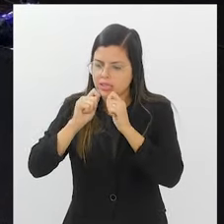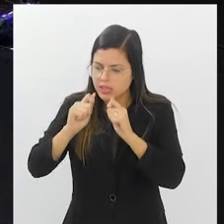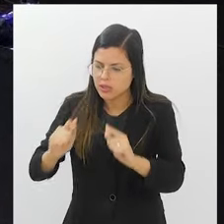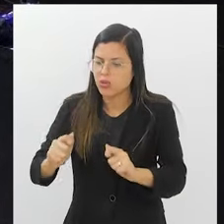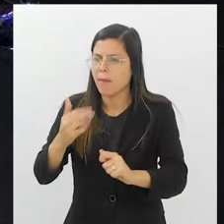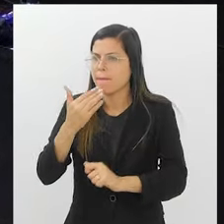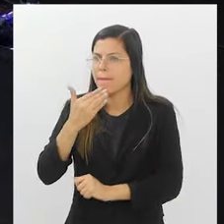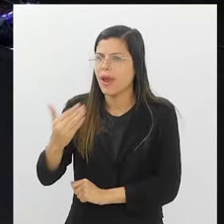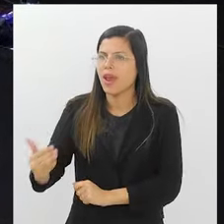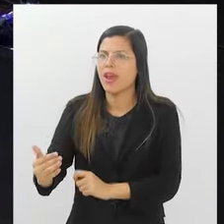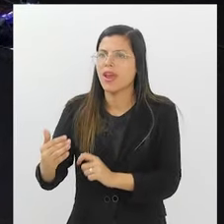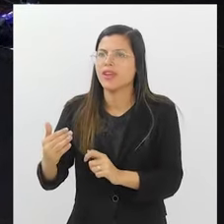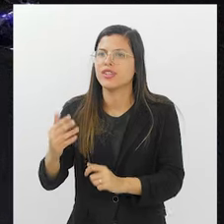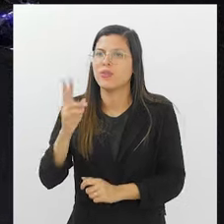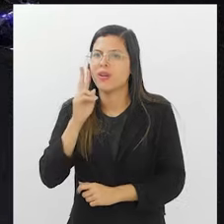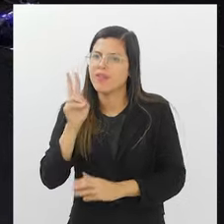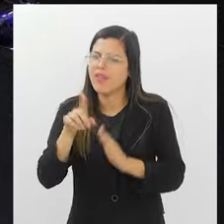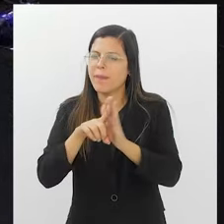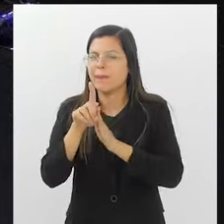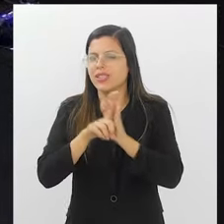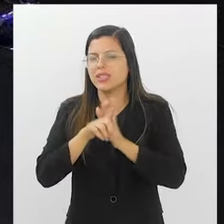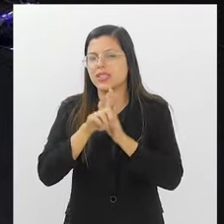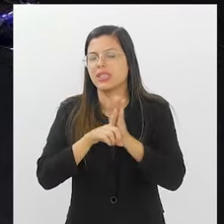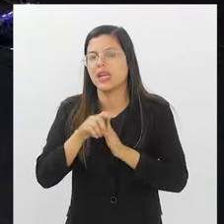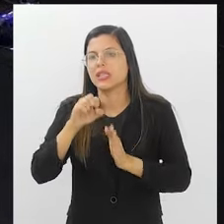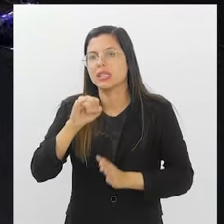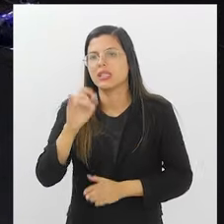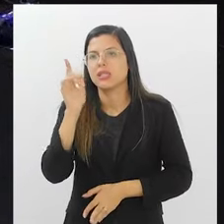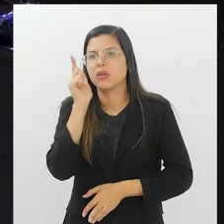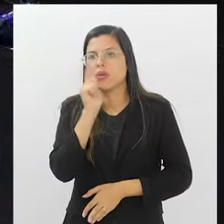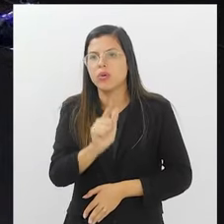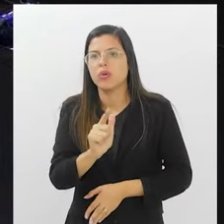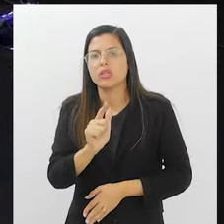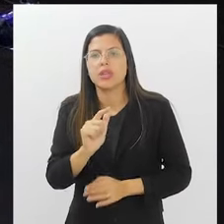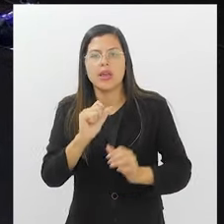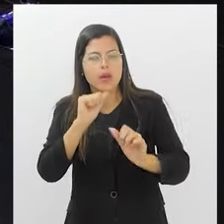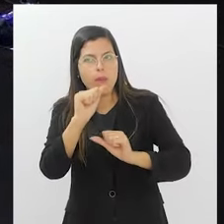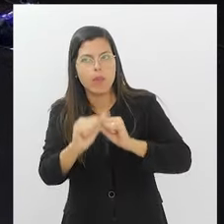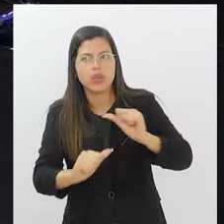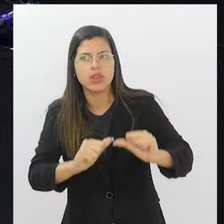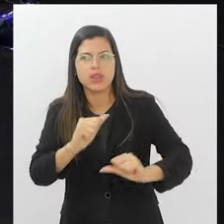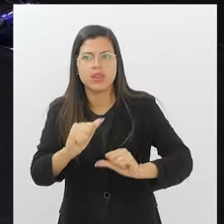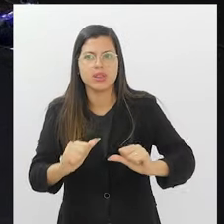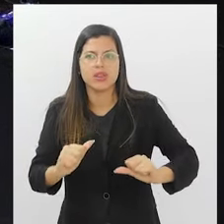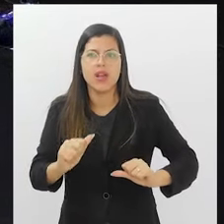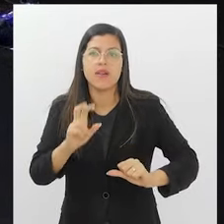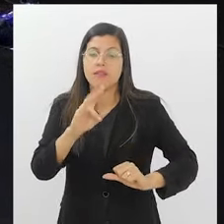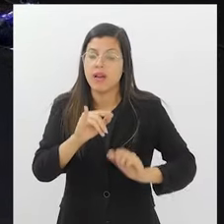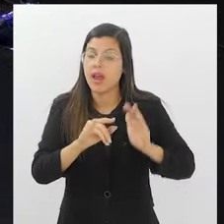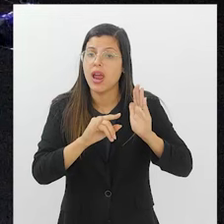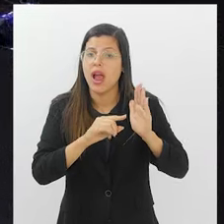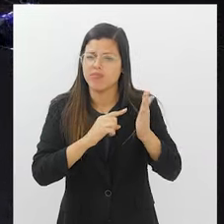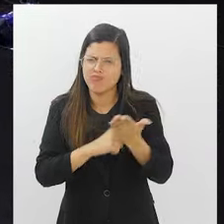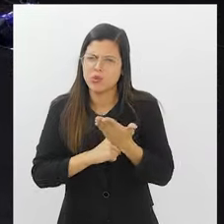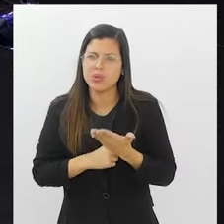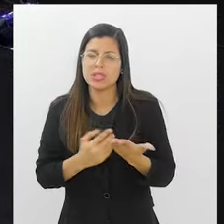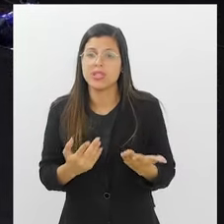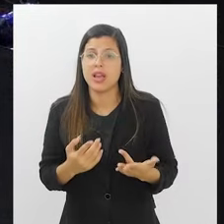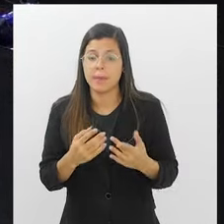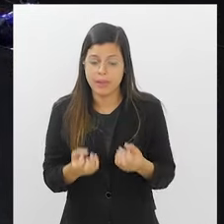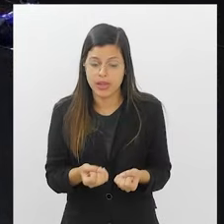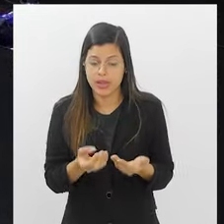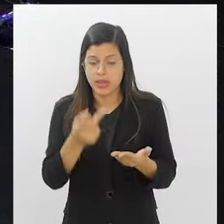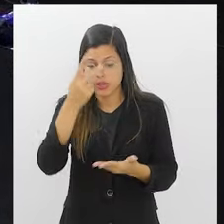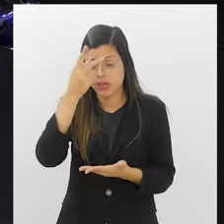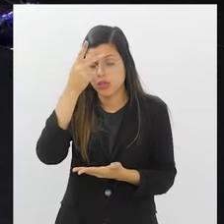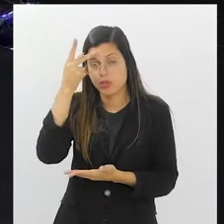assessoria para dar uma estudadinha nisso aí, pesquisar e ver se consegue reverter essa coisa. Isso vai ajudar muito, que é para dar às